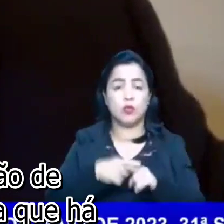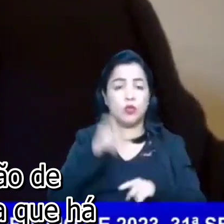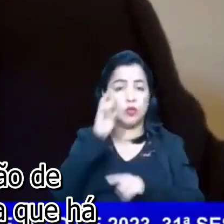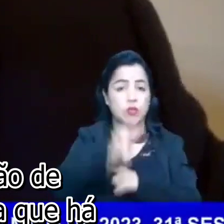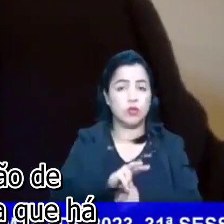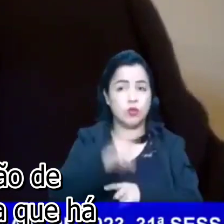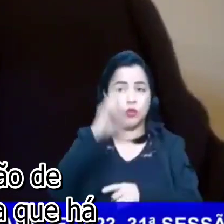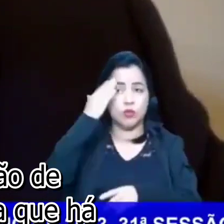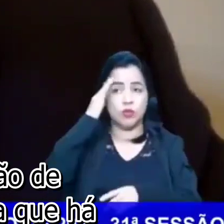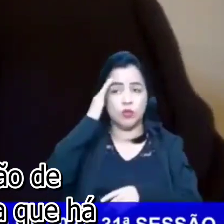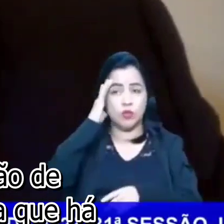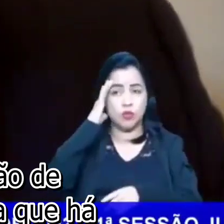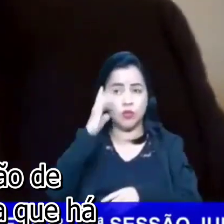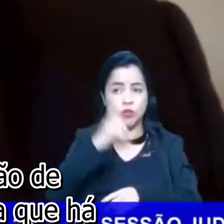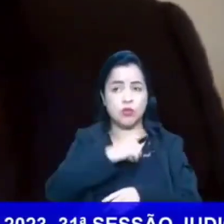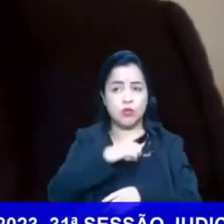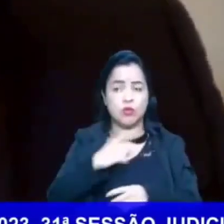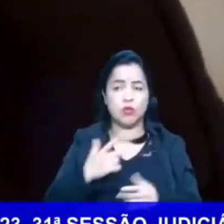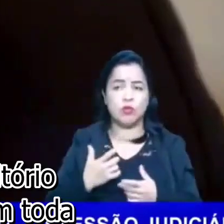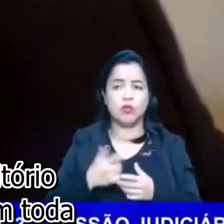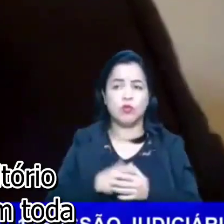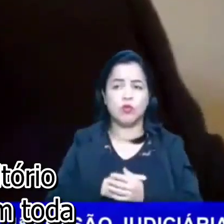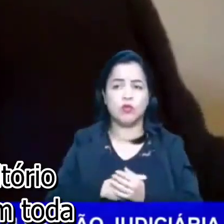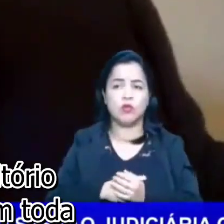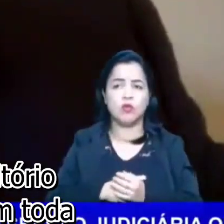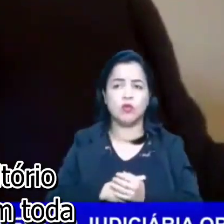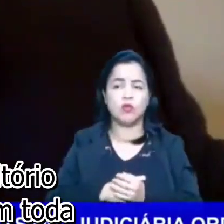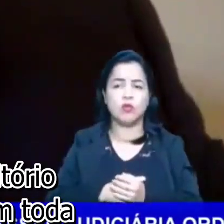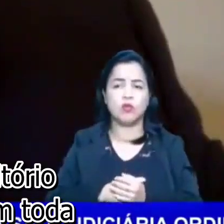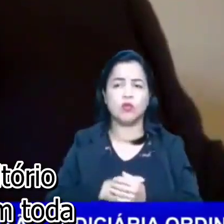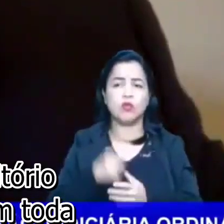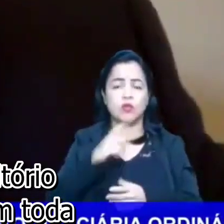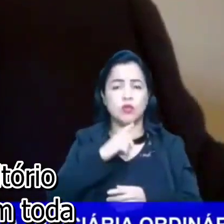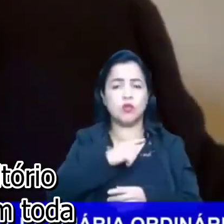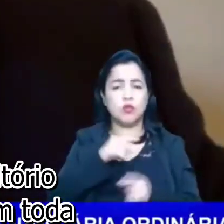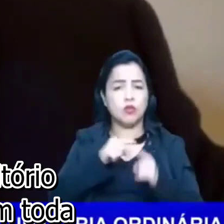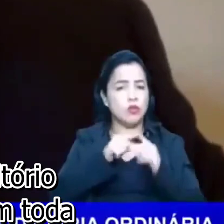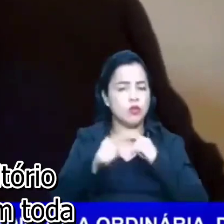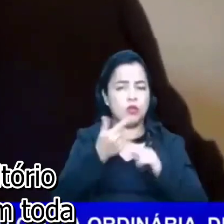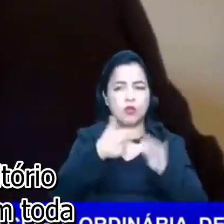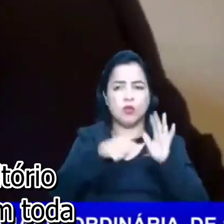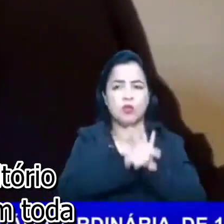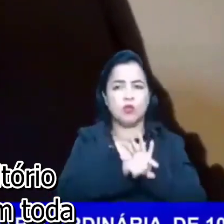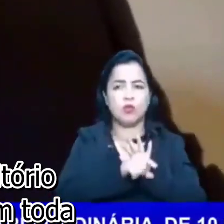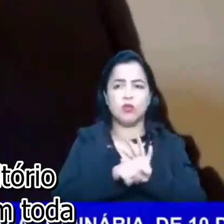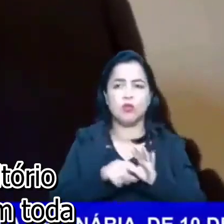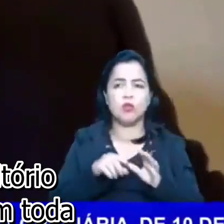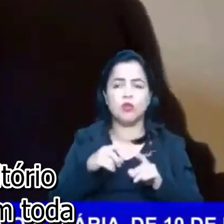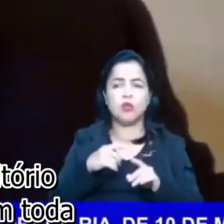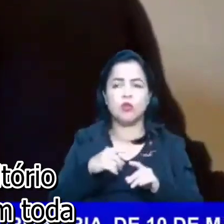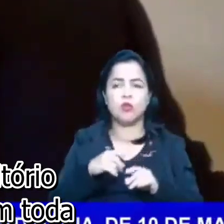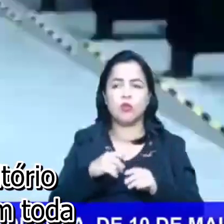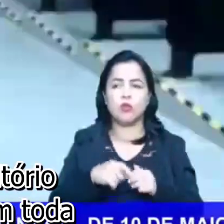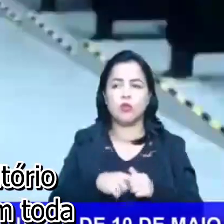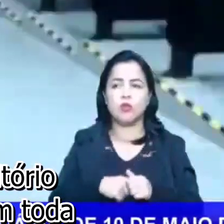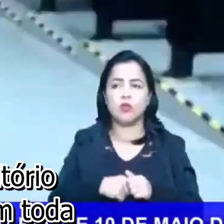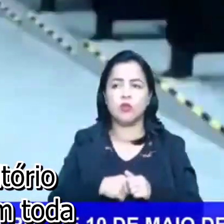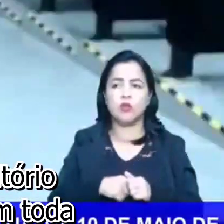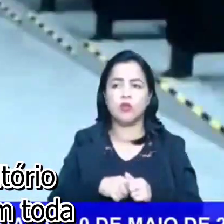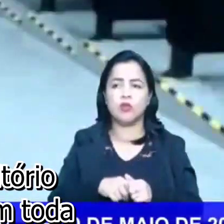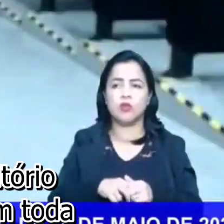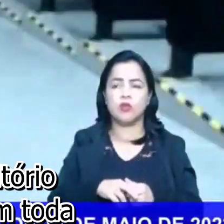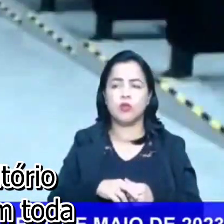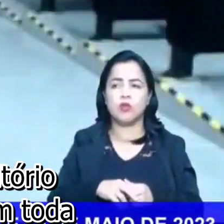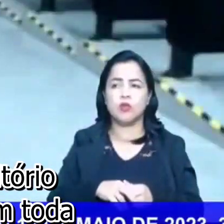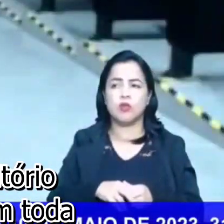entende, Excelência, que há uma violação dos princípios, né, sobretudo contraditório, porque... Doutor Exílio, me